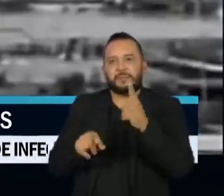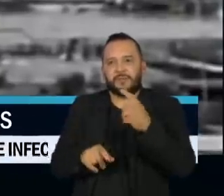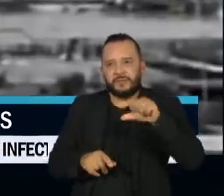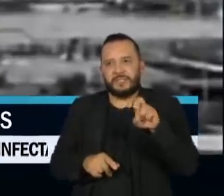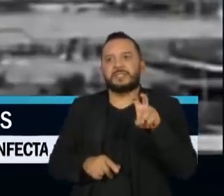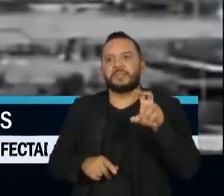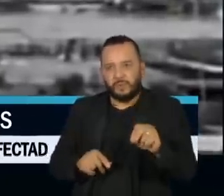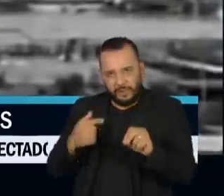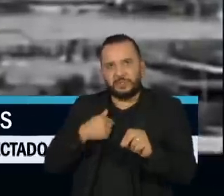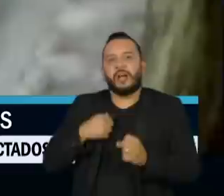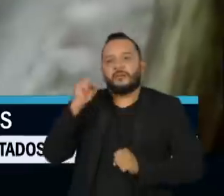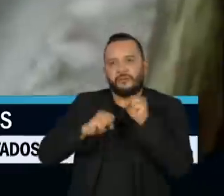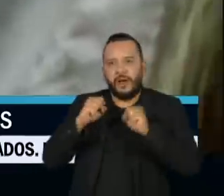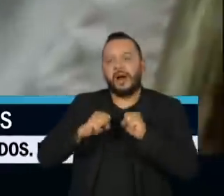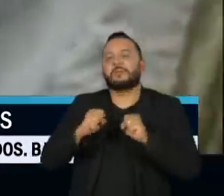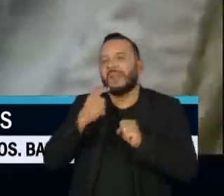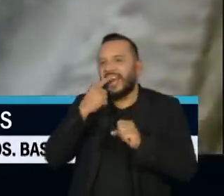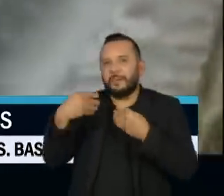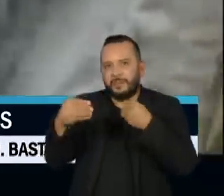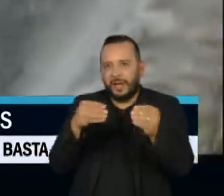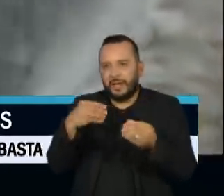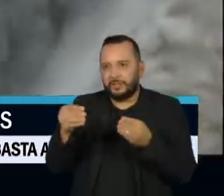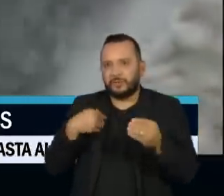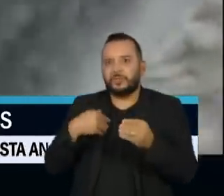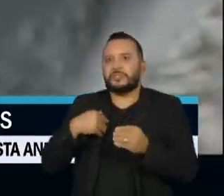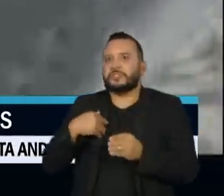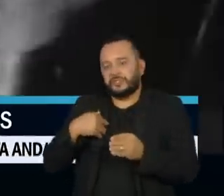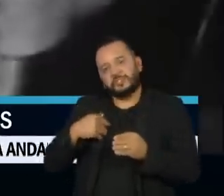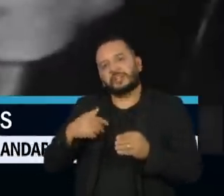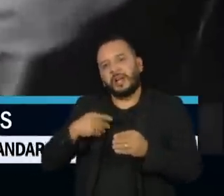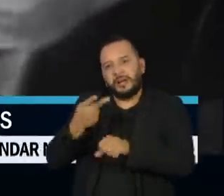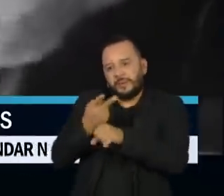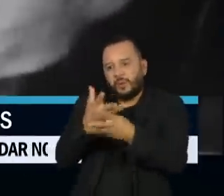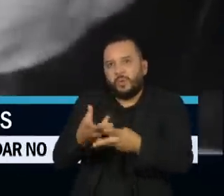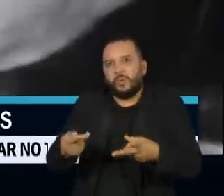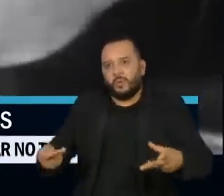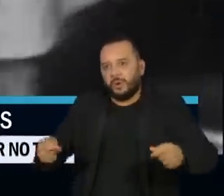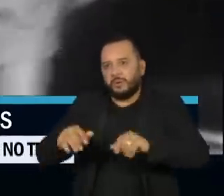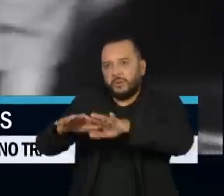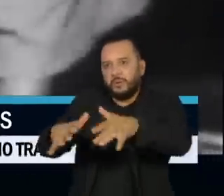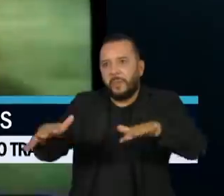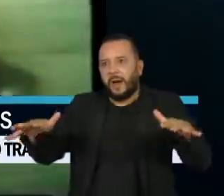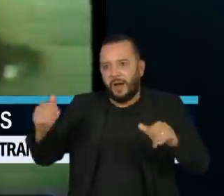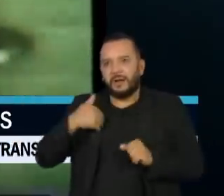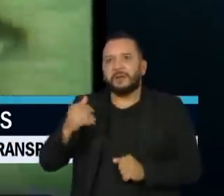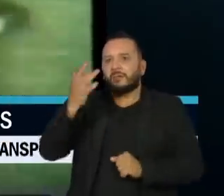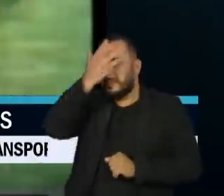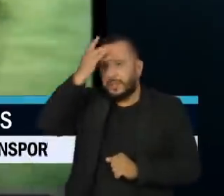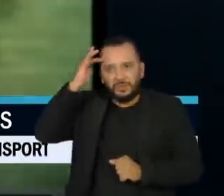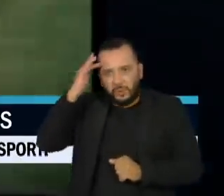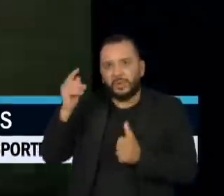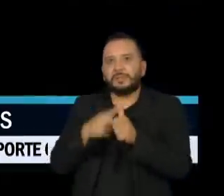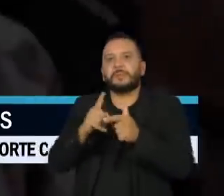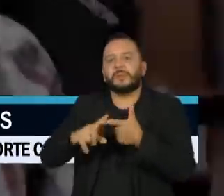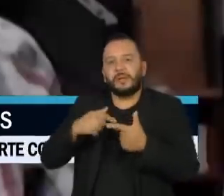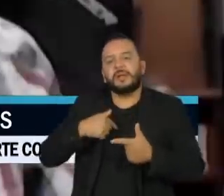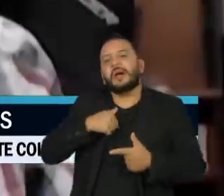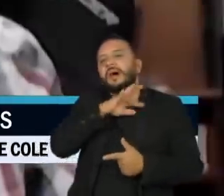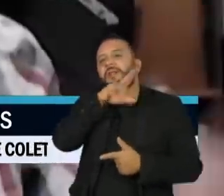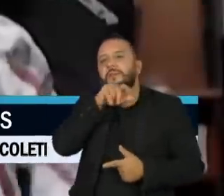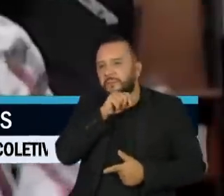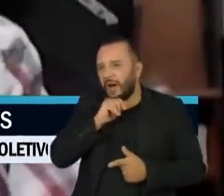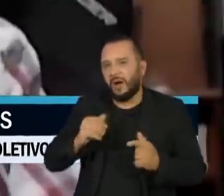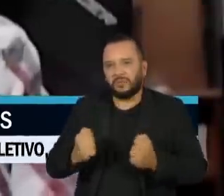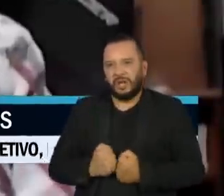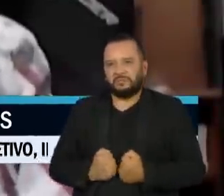produtos plásticos derramava mercúrio diretamente no mar. Milhares de pessoas e animais foram contaminados. Centenas